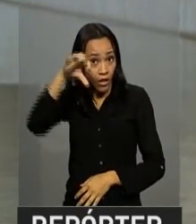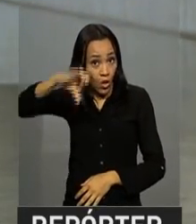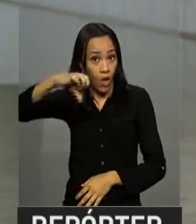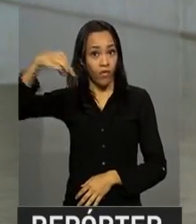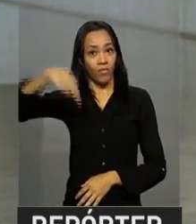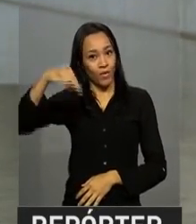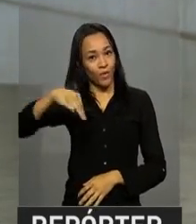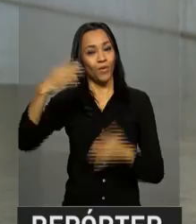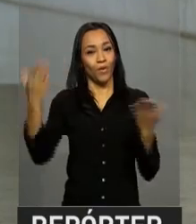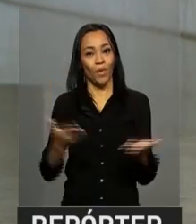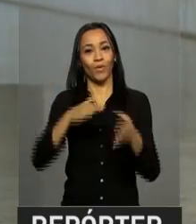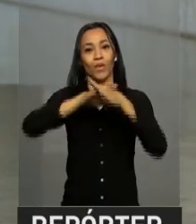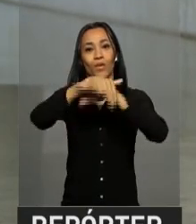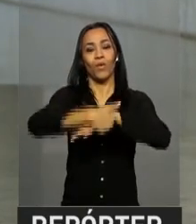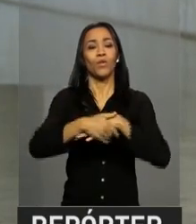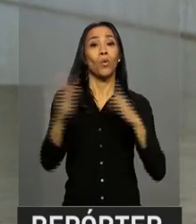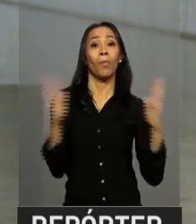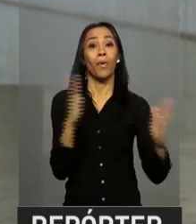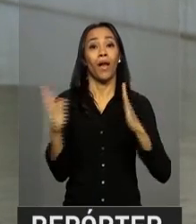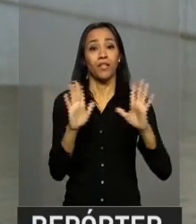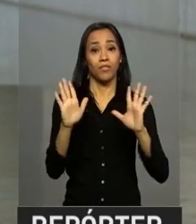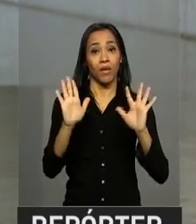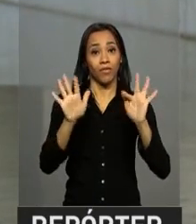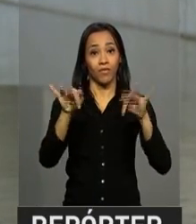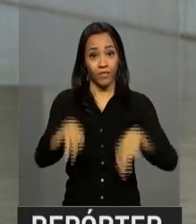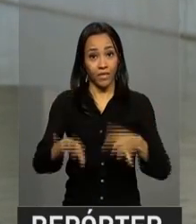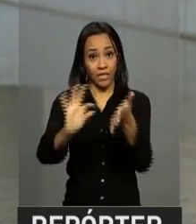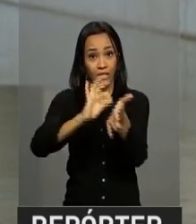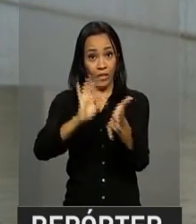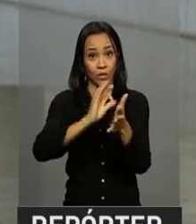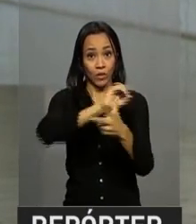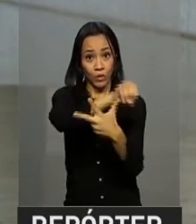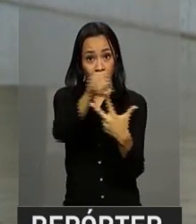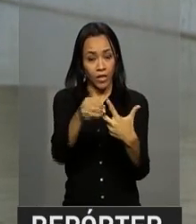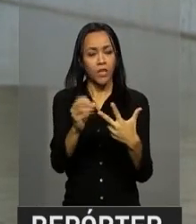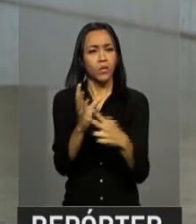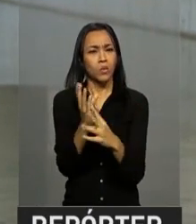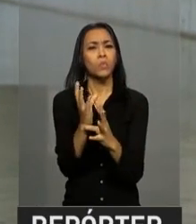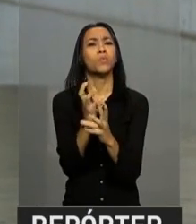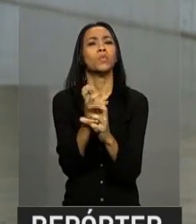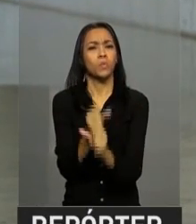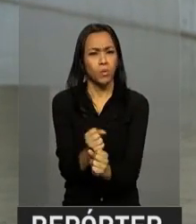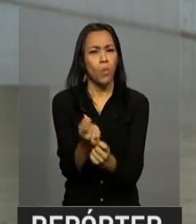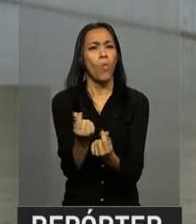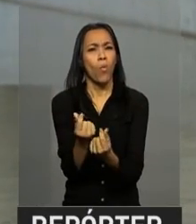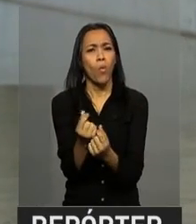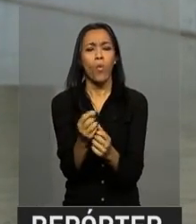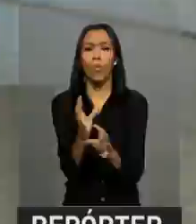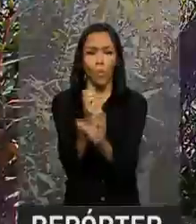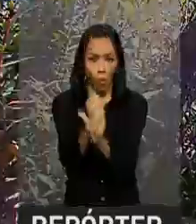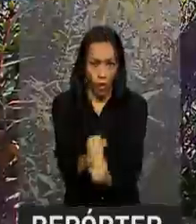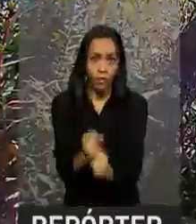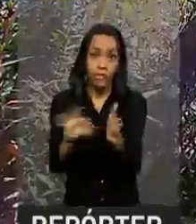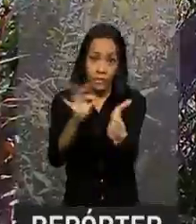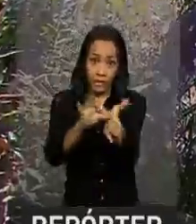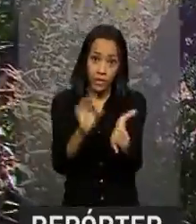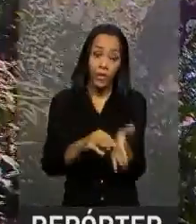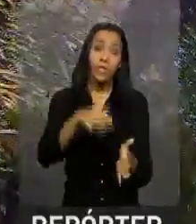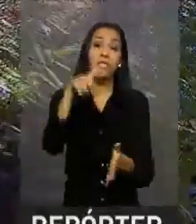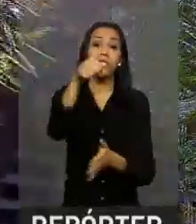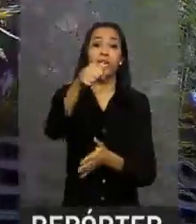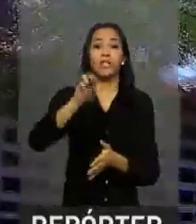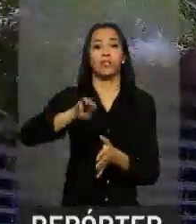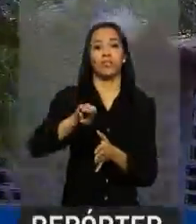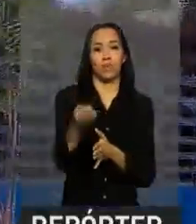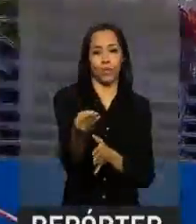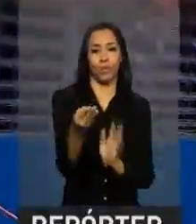desta sexta-feira o prazo para as inscrições no Enem. Até agora já foram registradas quase 7 milhões de inscrições no